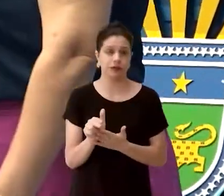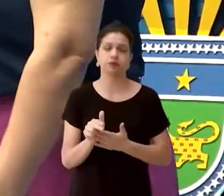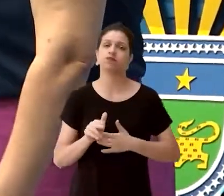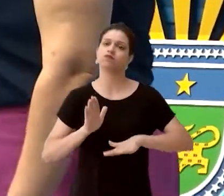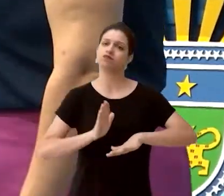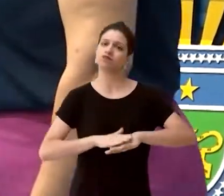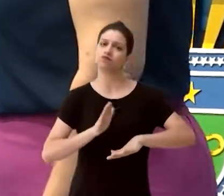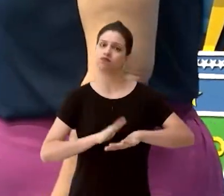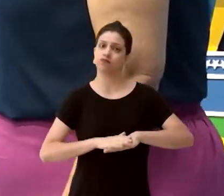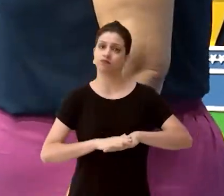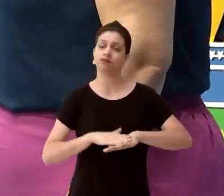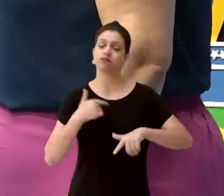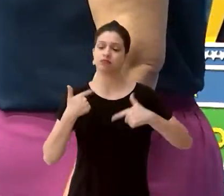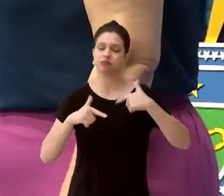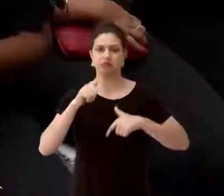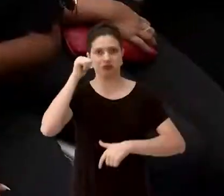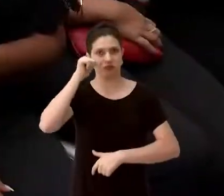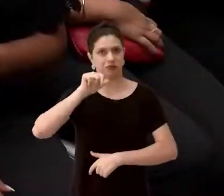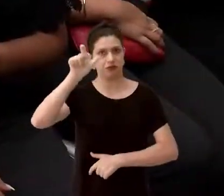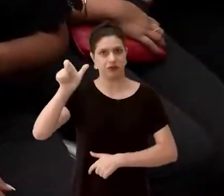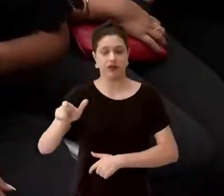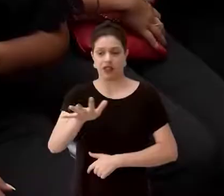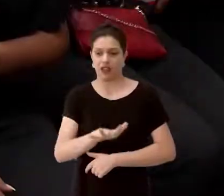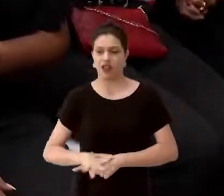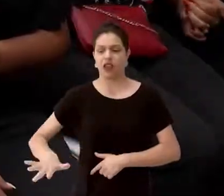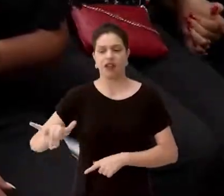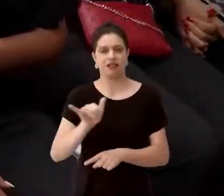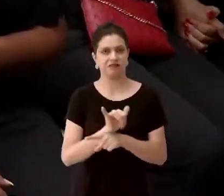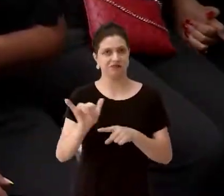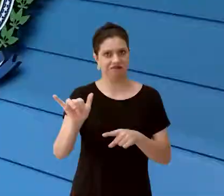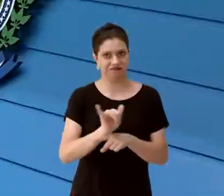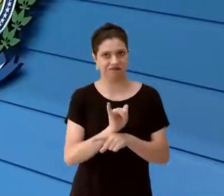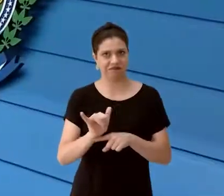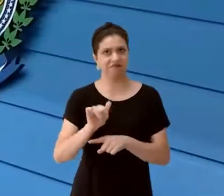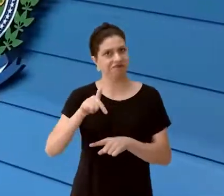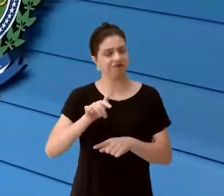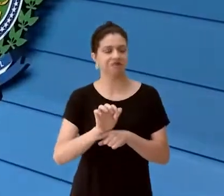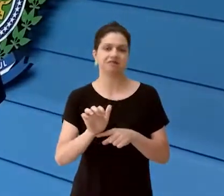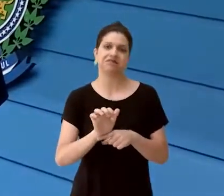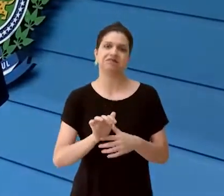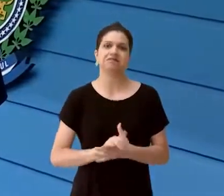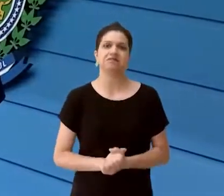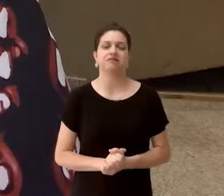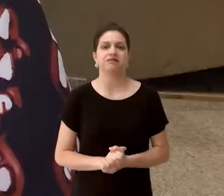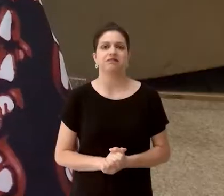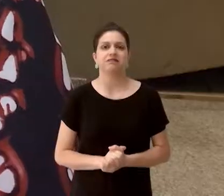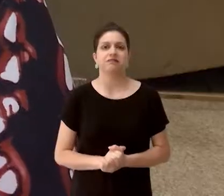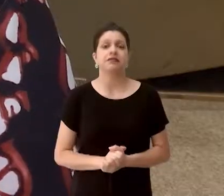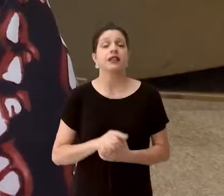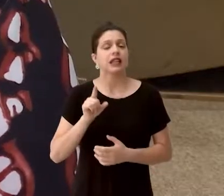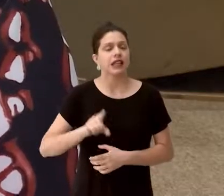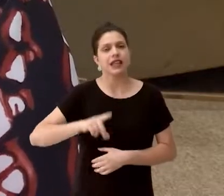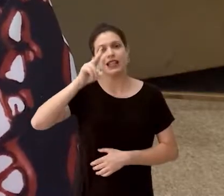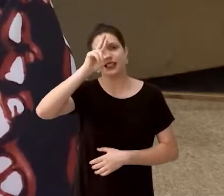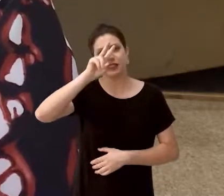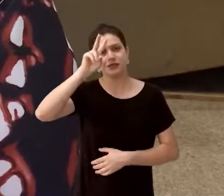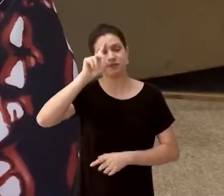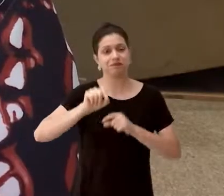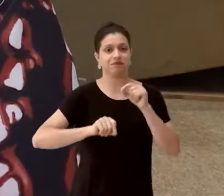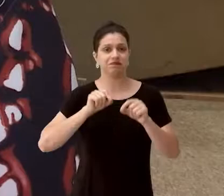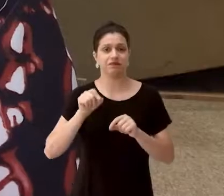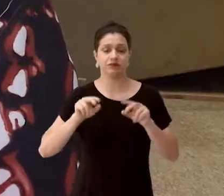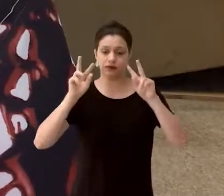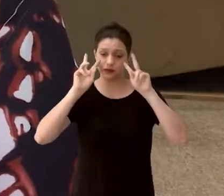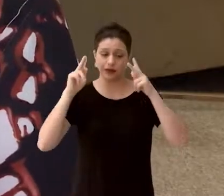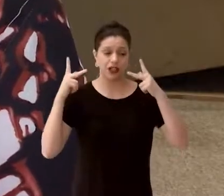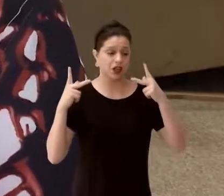exercer multitarefas e protagonizar a participação feminina em áreas estratégicas no Estado. É justamente lembrar